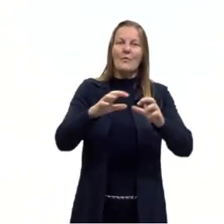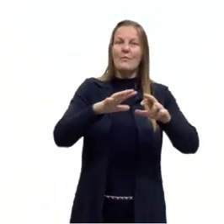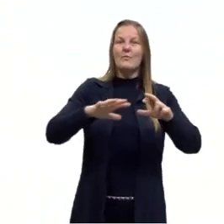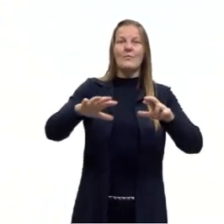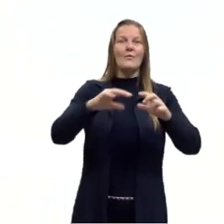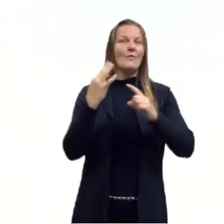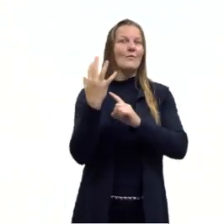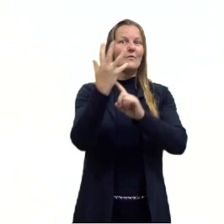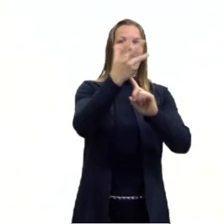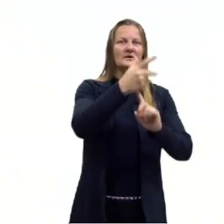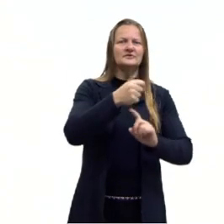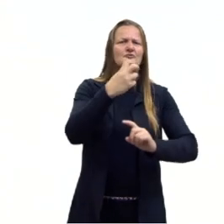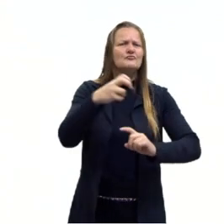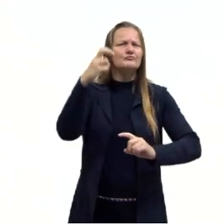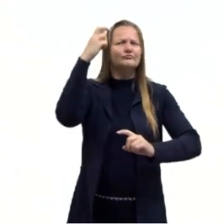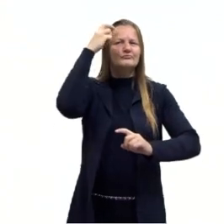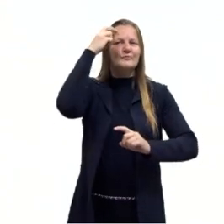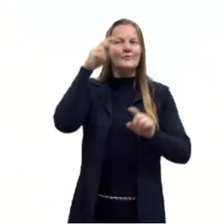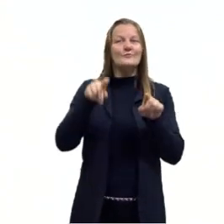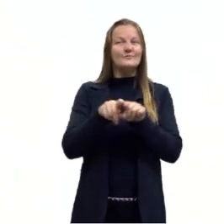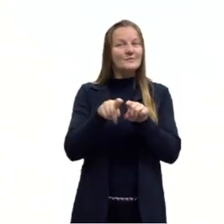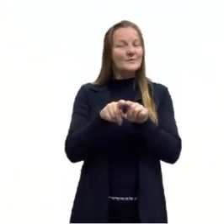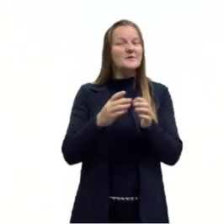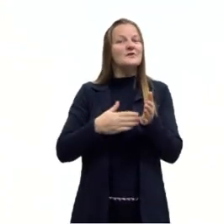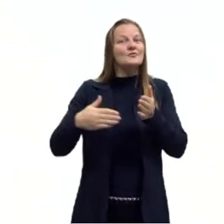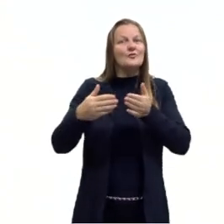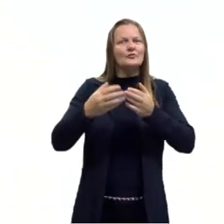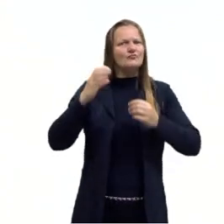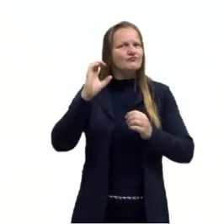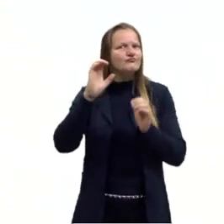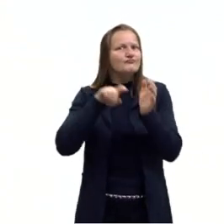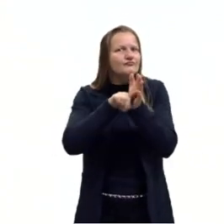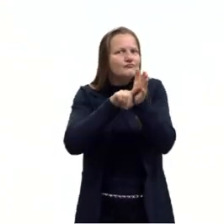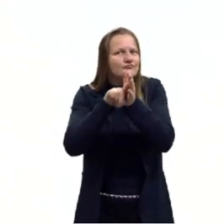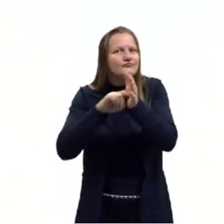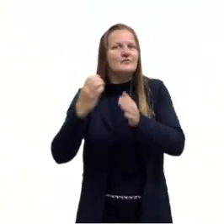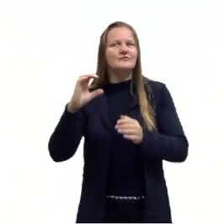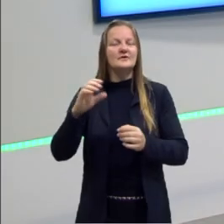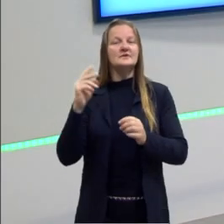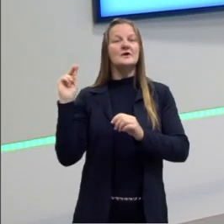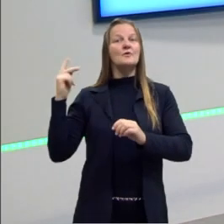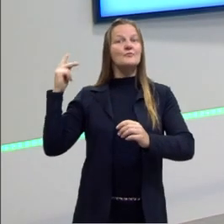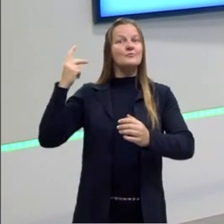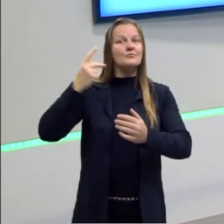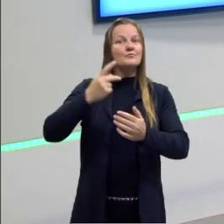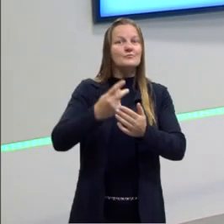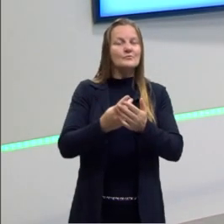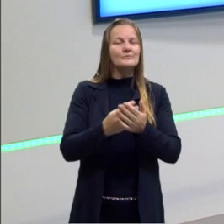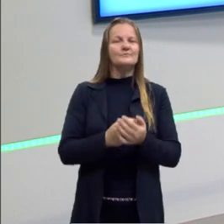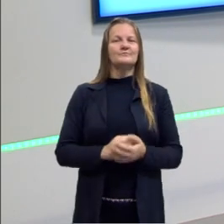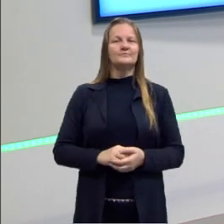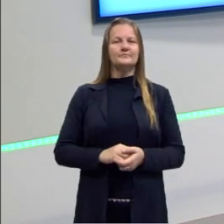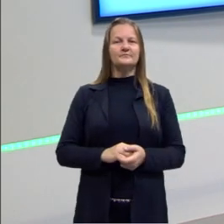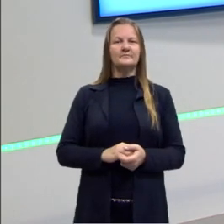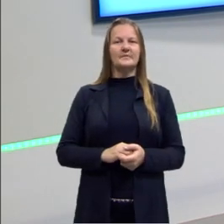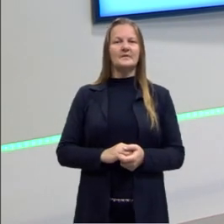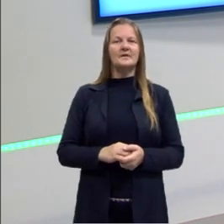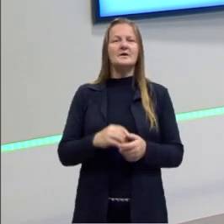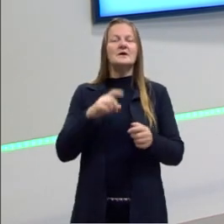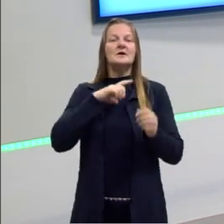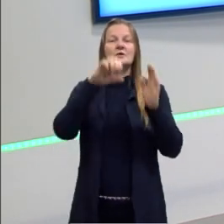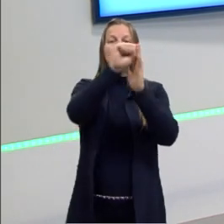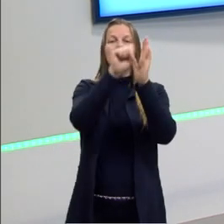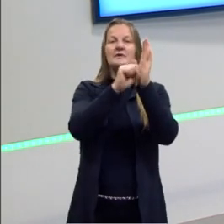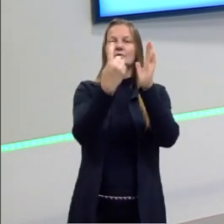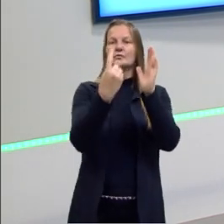campo artístico e cultural como também para o campo científico na história da humanidade esse período compreendido entre